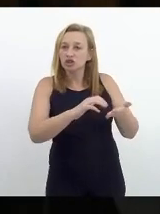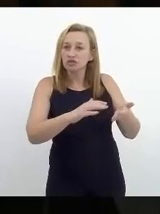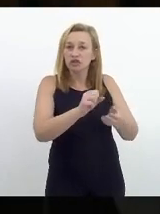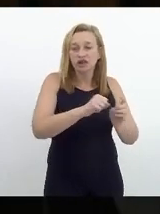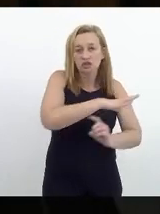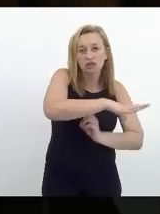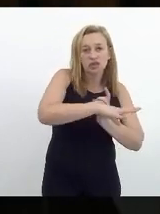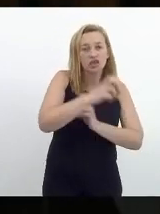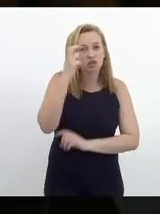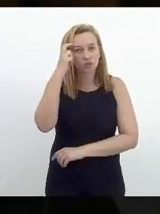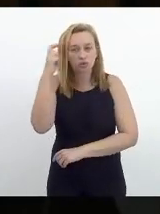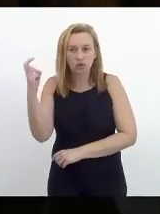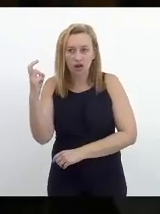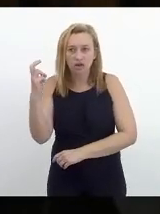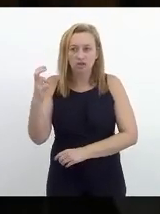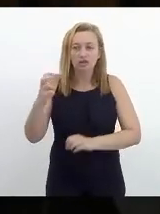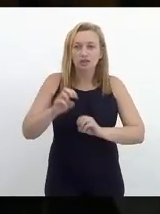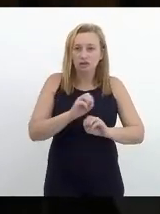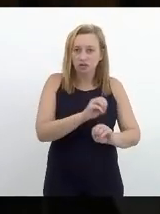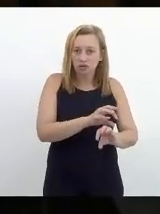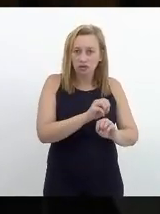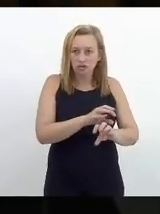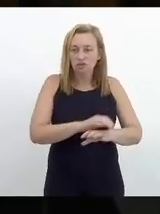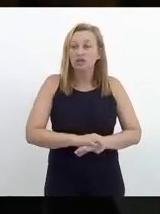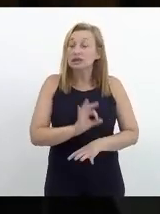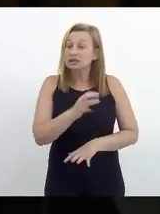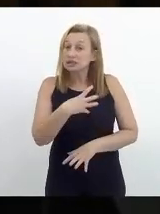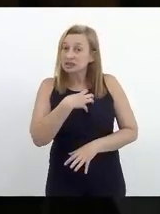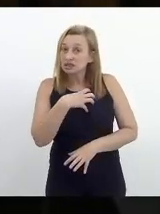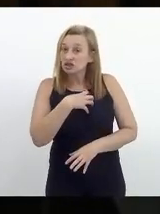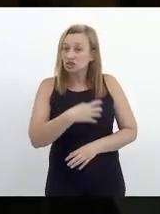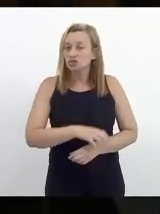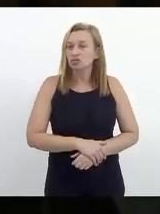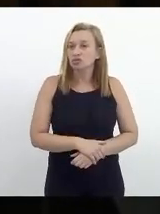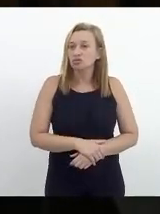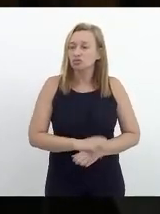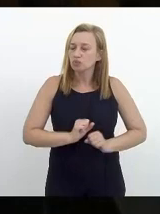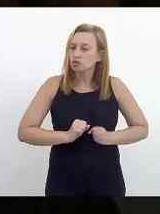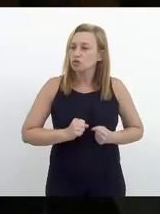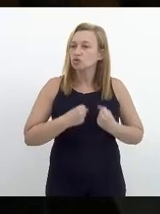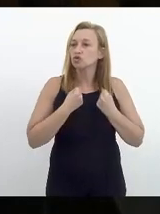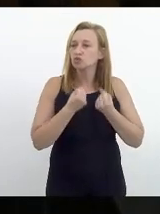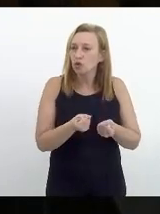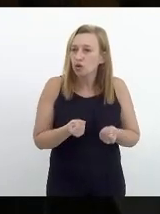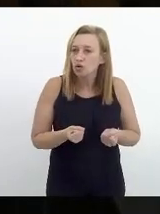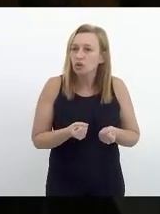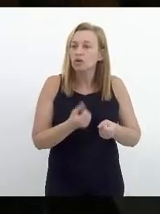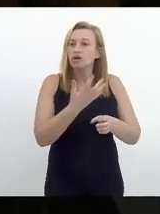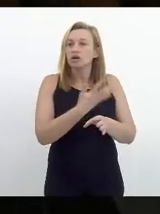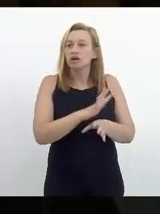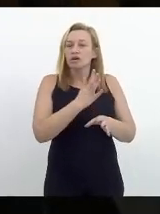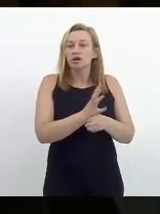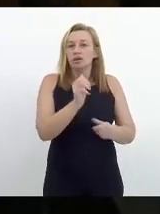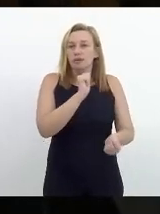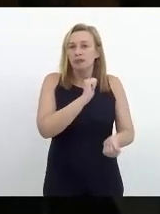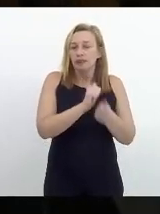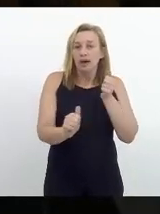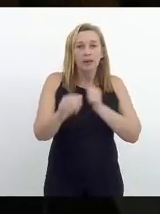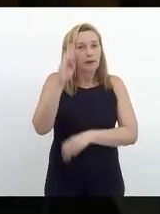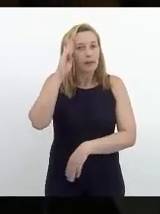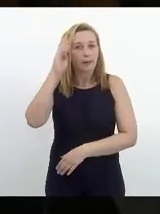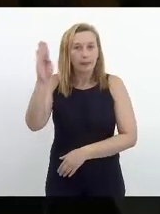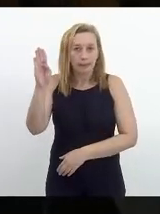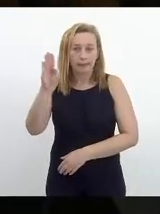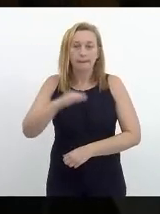sociais, culturais e educativas. Nesse sentido, o desporto, a prática desportiva, é